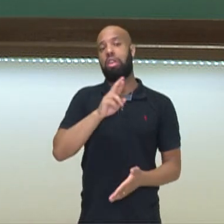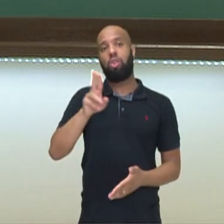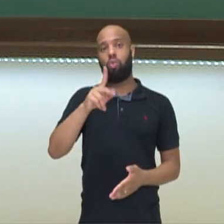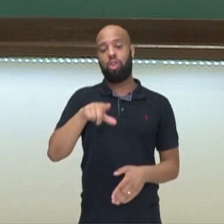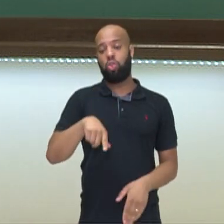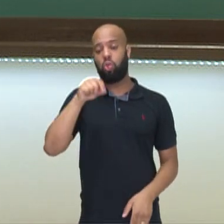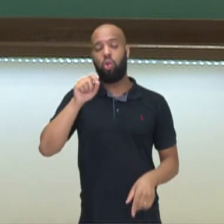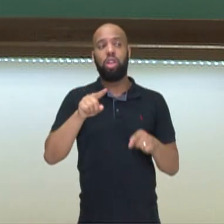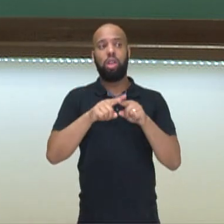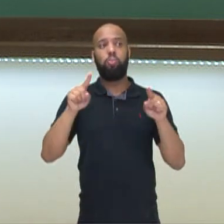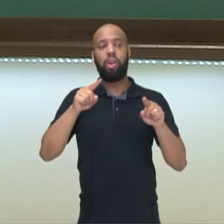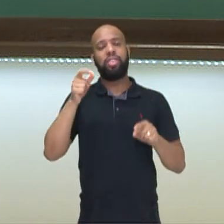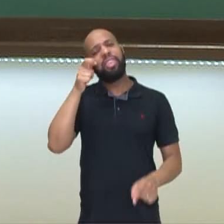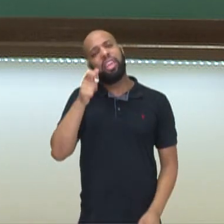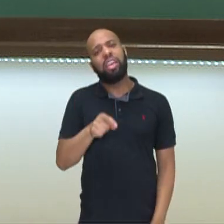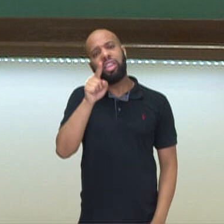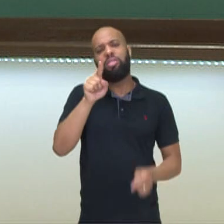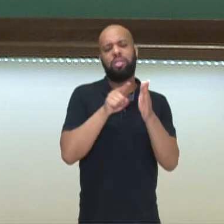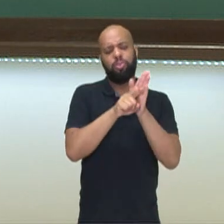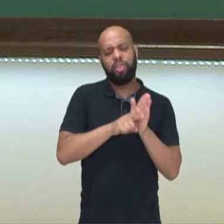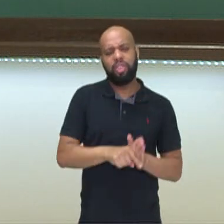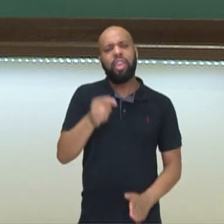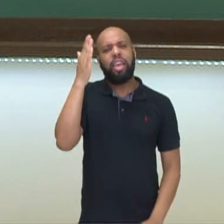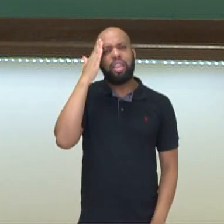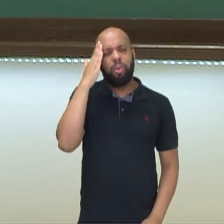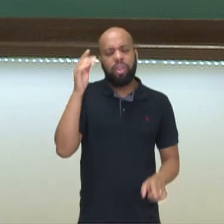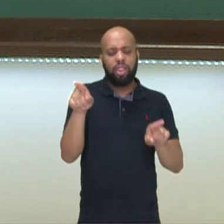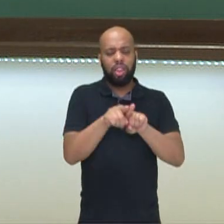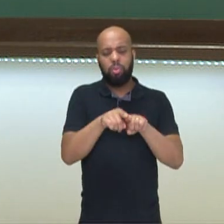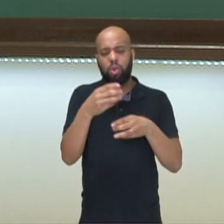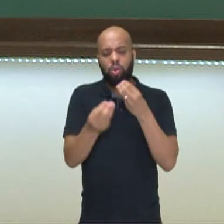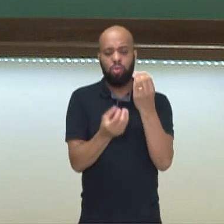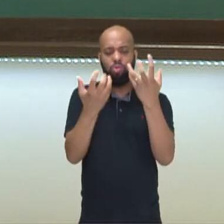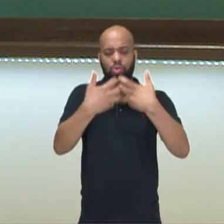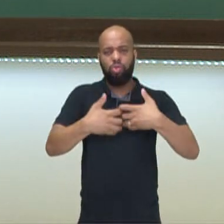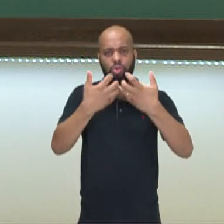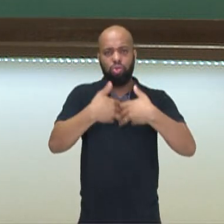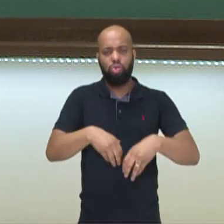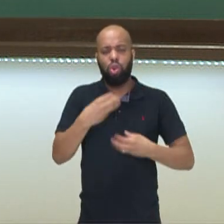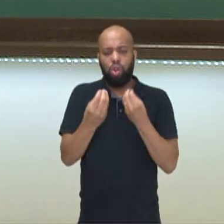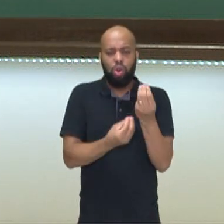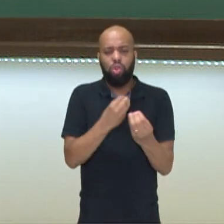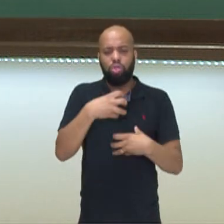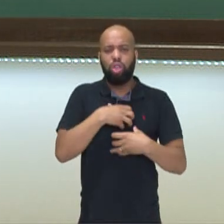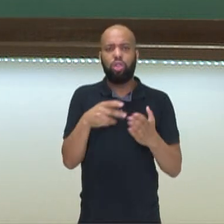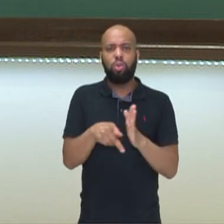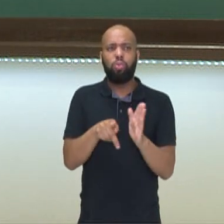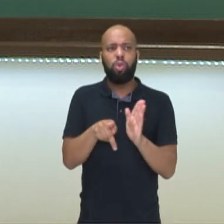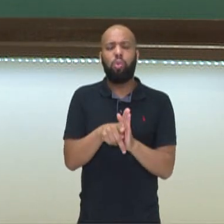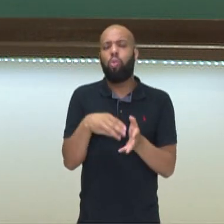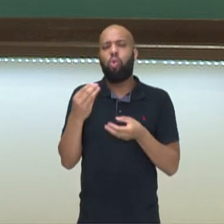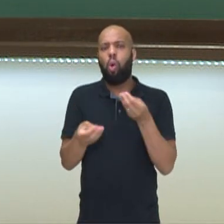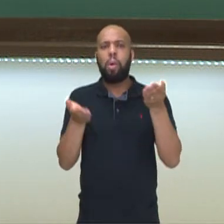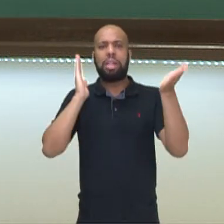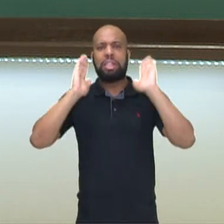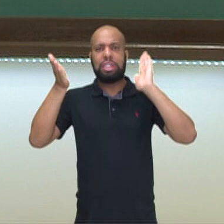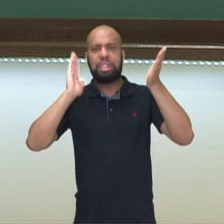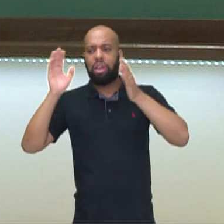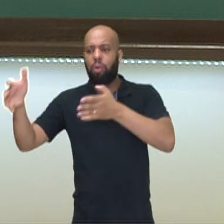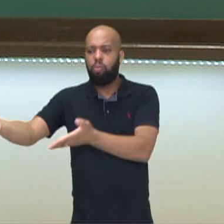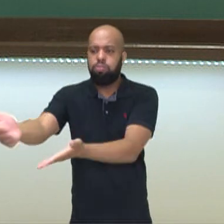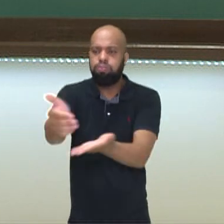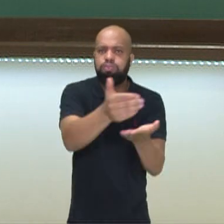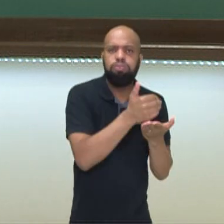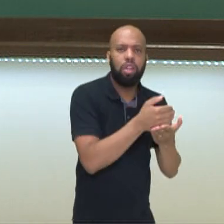opcional, mas é interessante você saber como está o funcionamento aí na sua cidade, se é um lixão, se é um